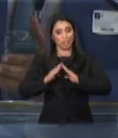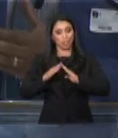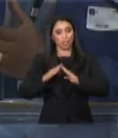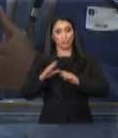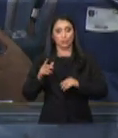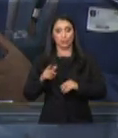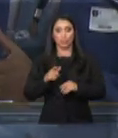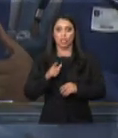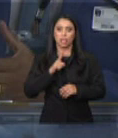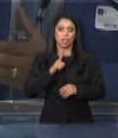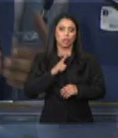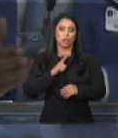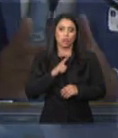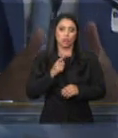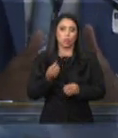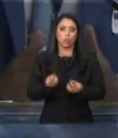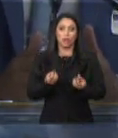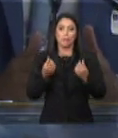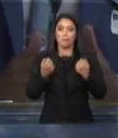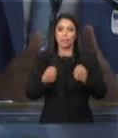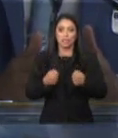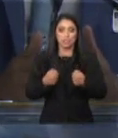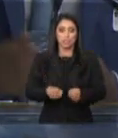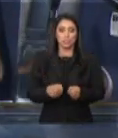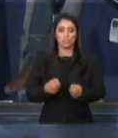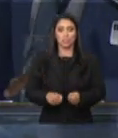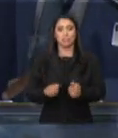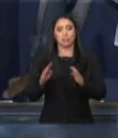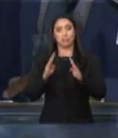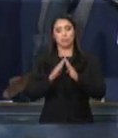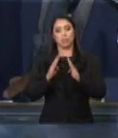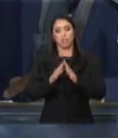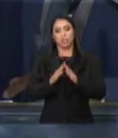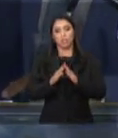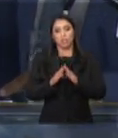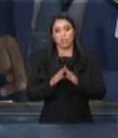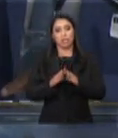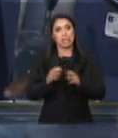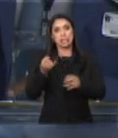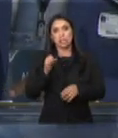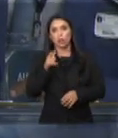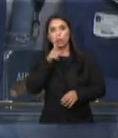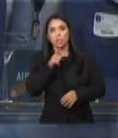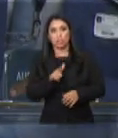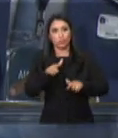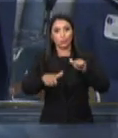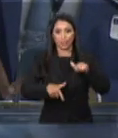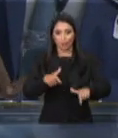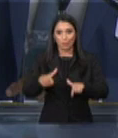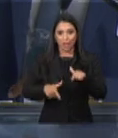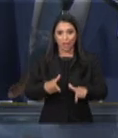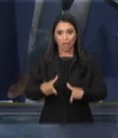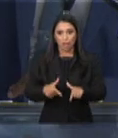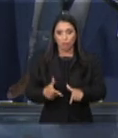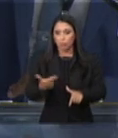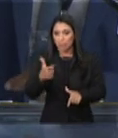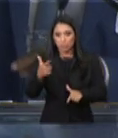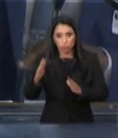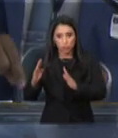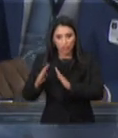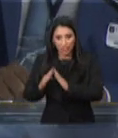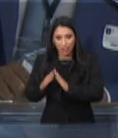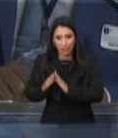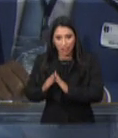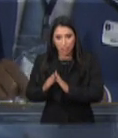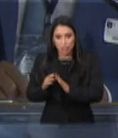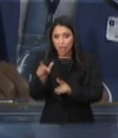supera a situação de rua sem acessar moradia nem com acesso ao trabalho se o trabalho vier isolado sem acesso à